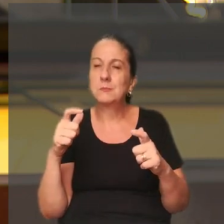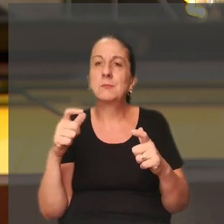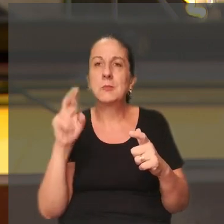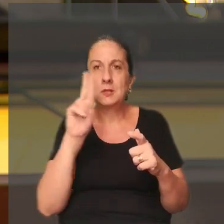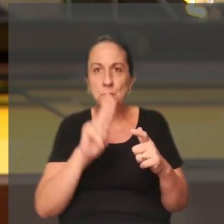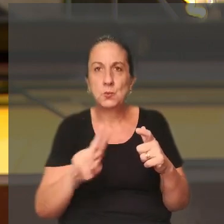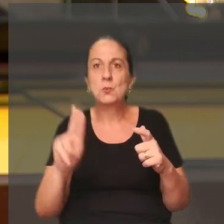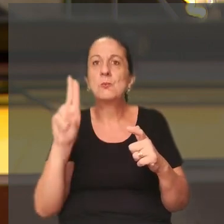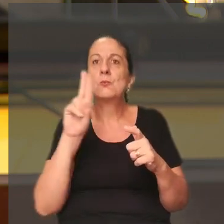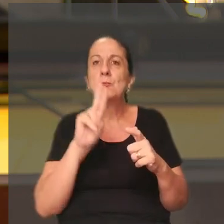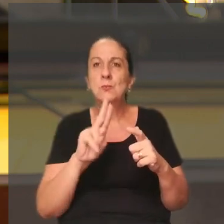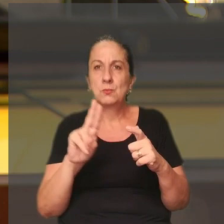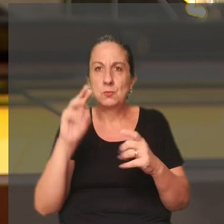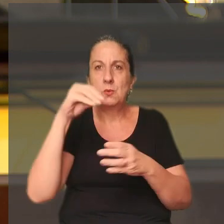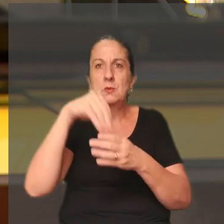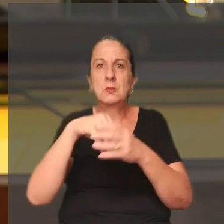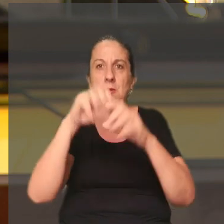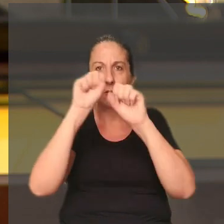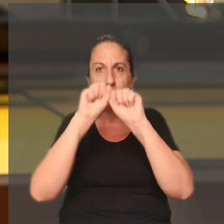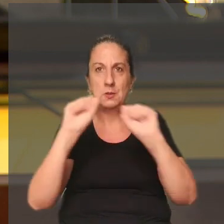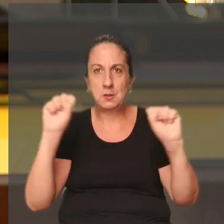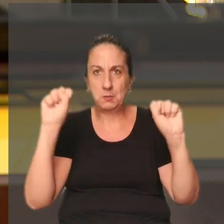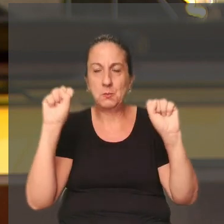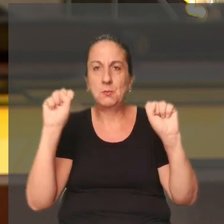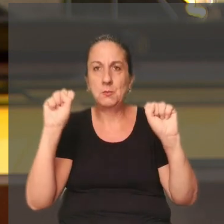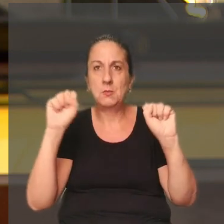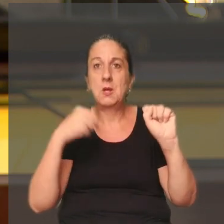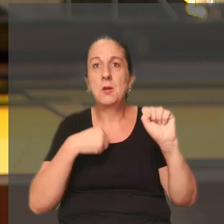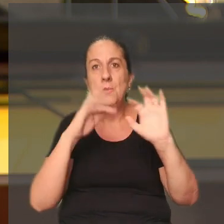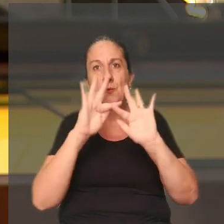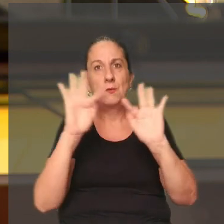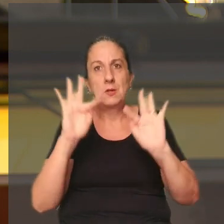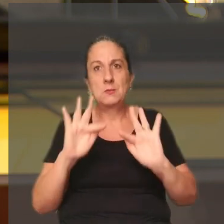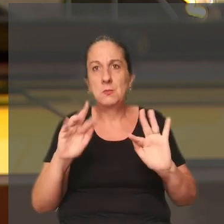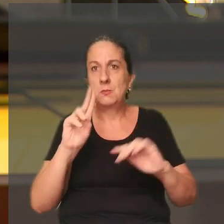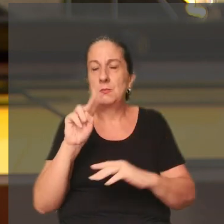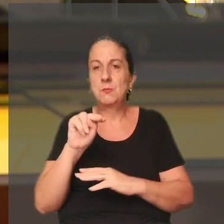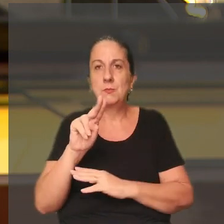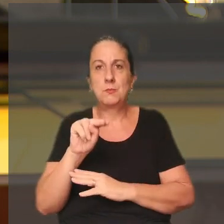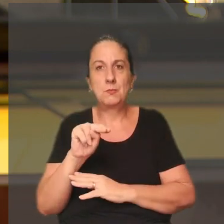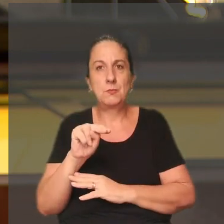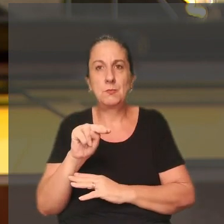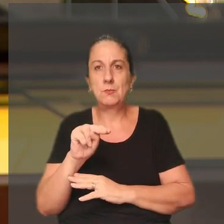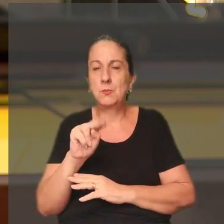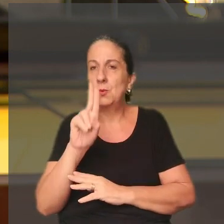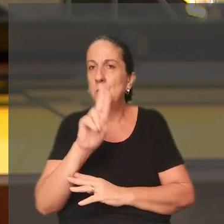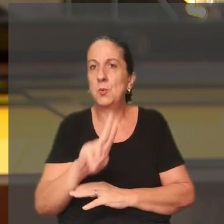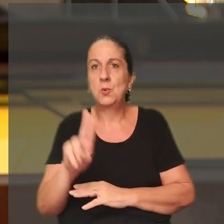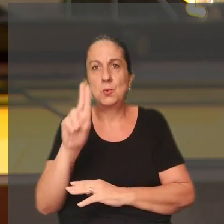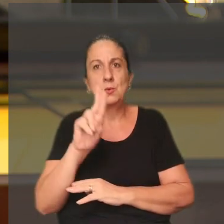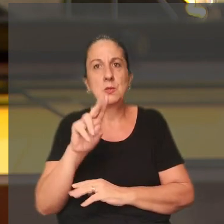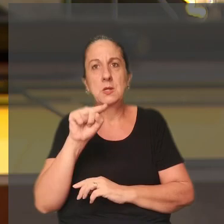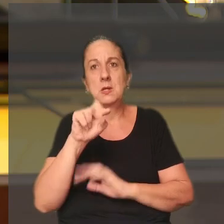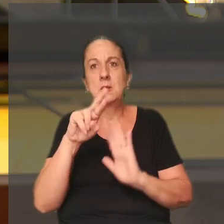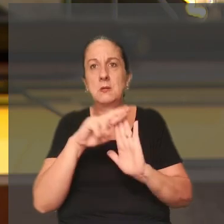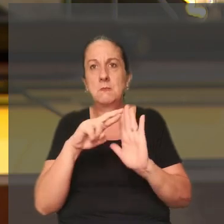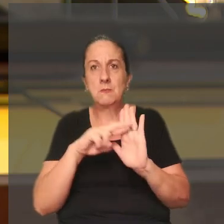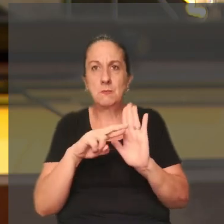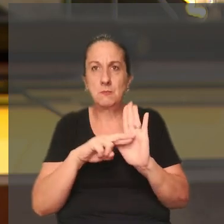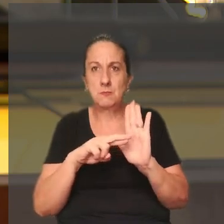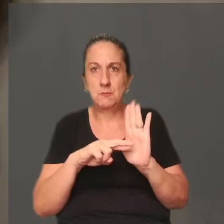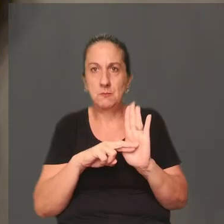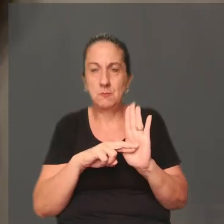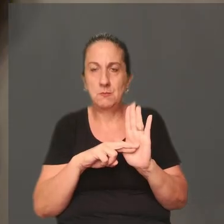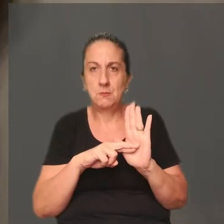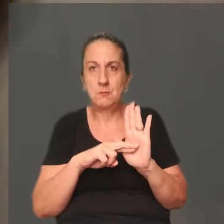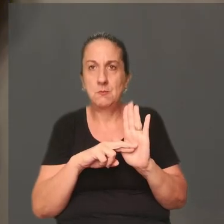amplamente utilizada no tribunal aqui. Eu, felizmente, nunca usei essa